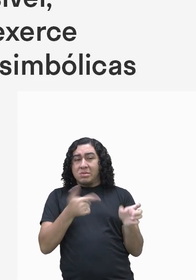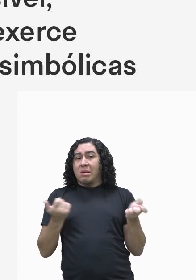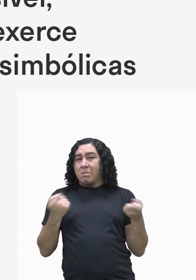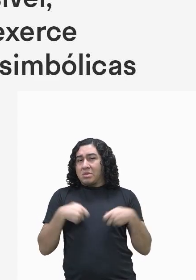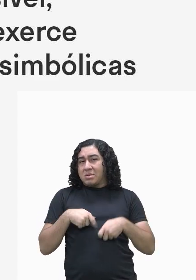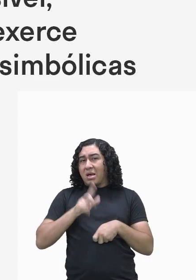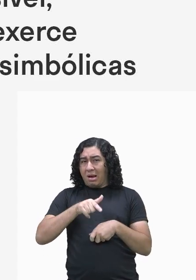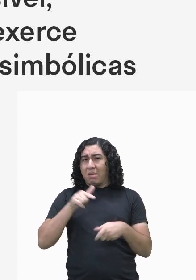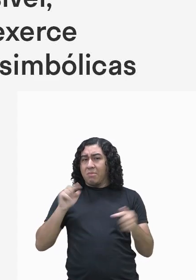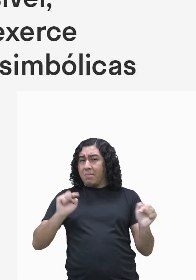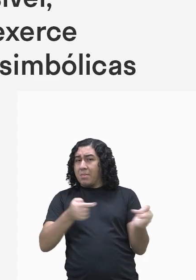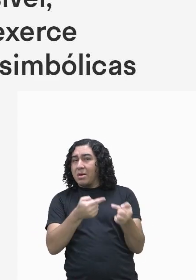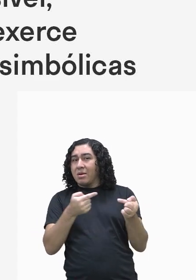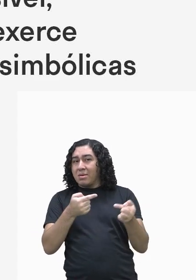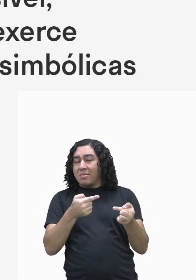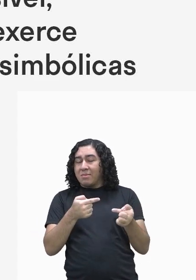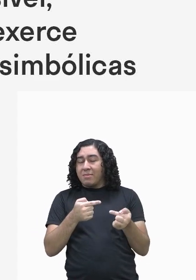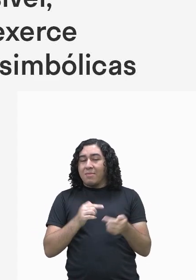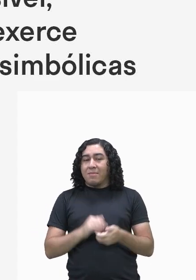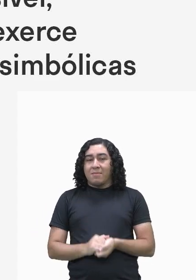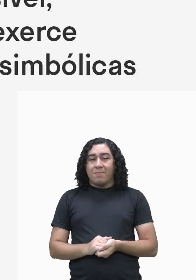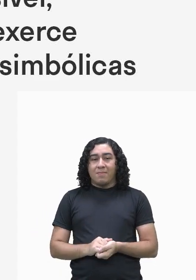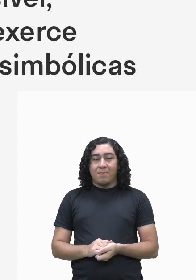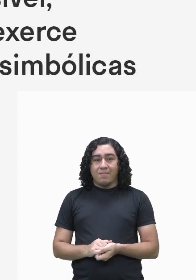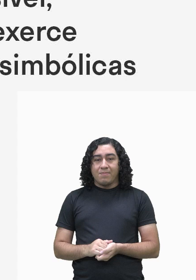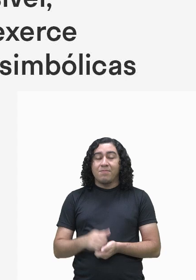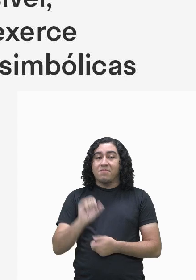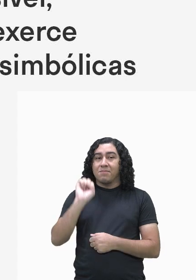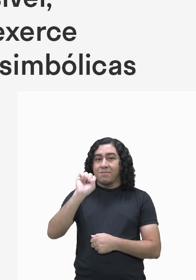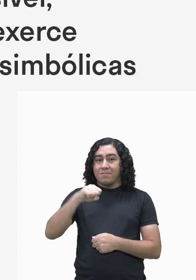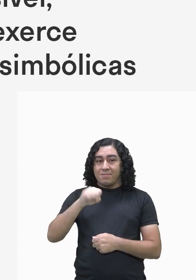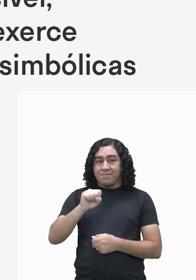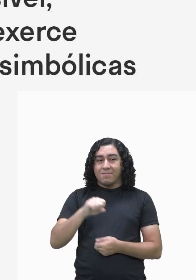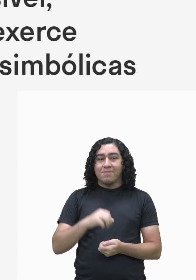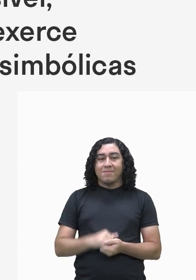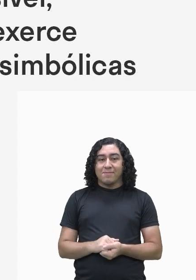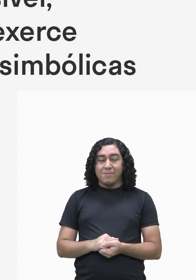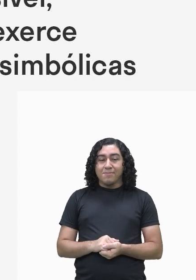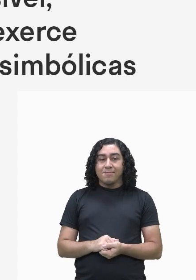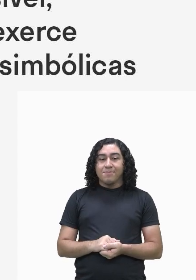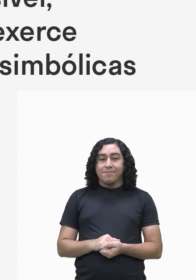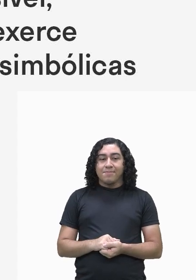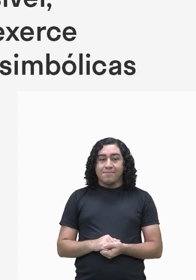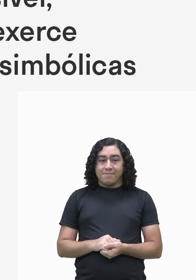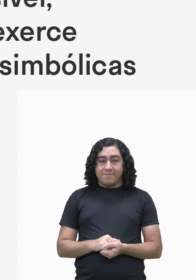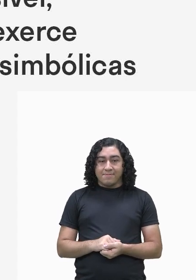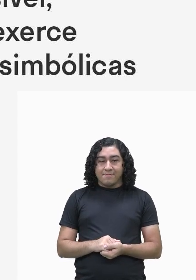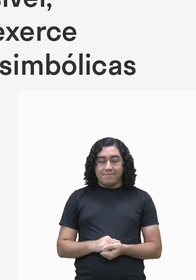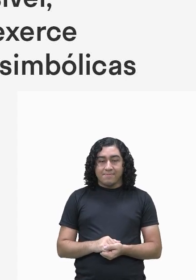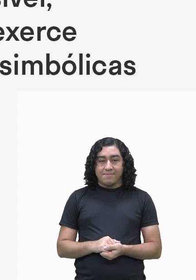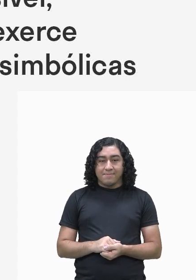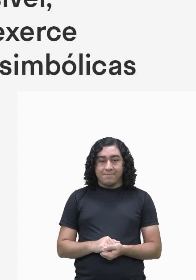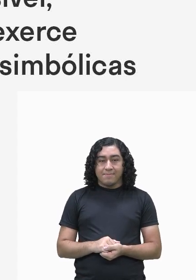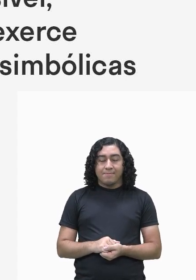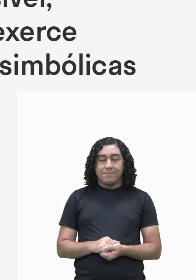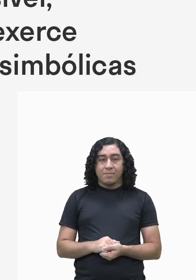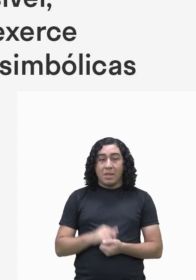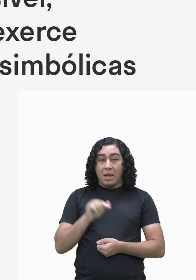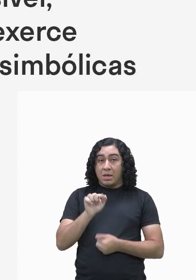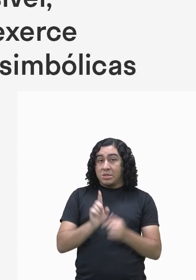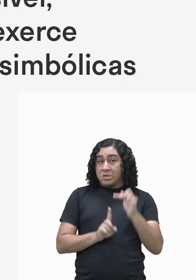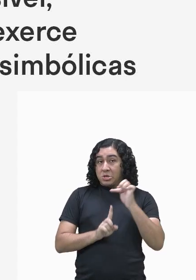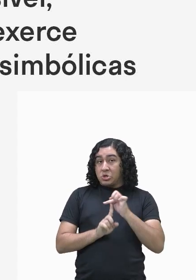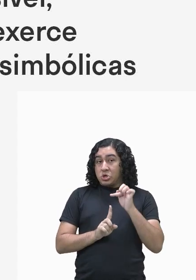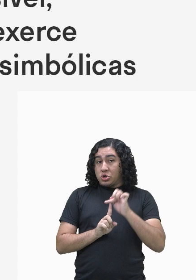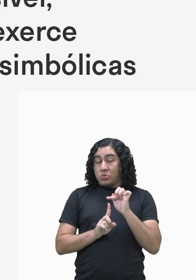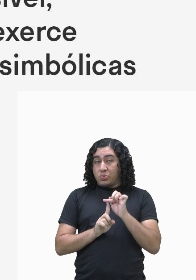É isso que Bourdieu está dizendo? Sim, porque para Bourdieu, esse tipo de poder